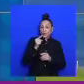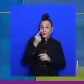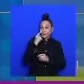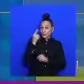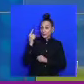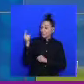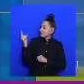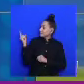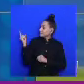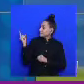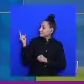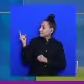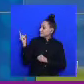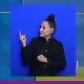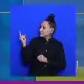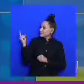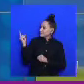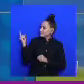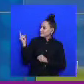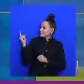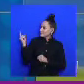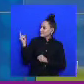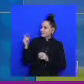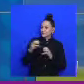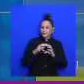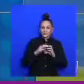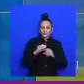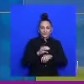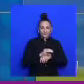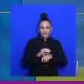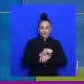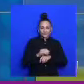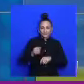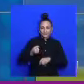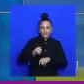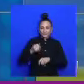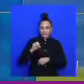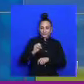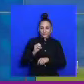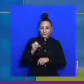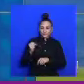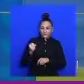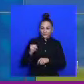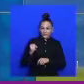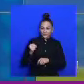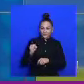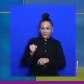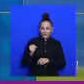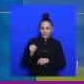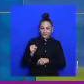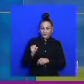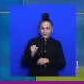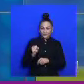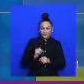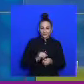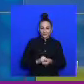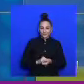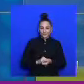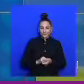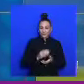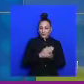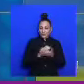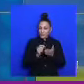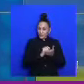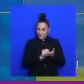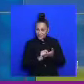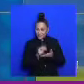está chegando. Boa sorte para você. Bola cinza, 08. Cinza, 08.